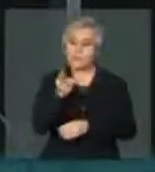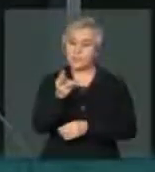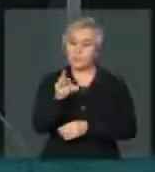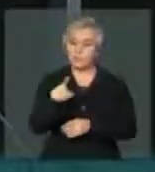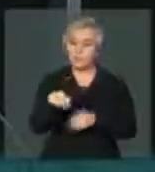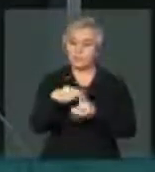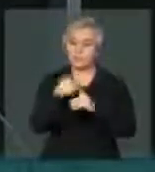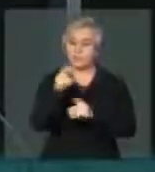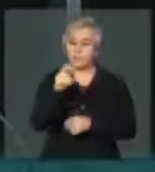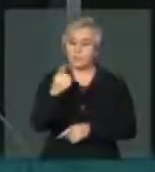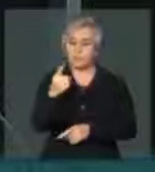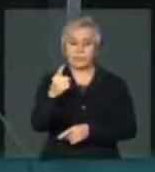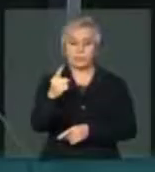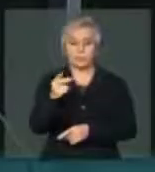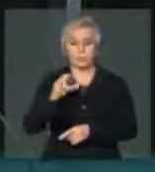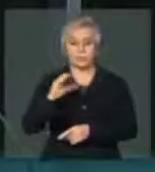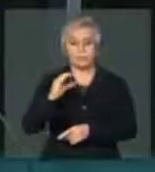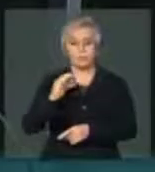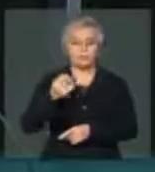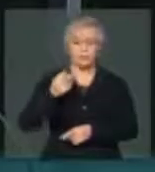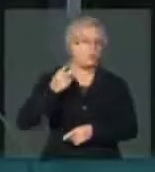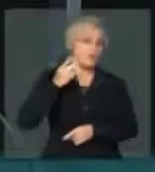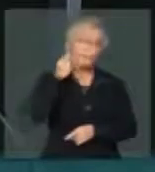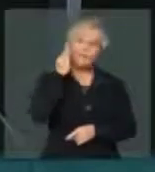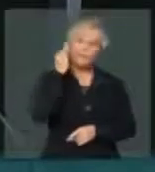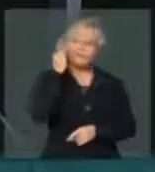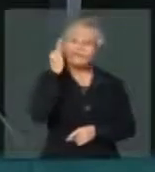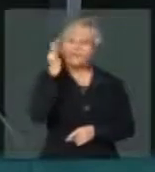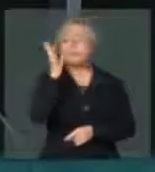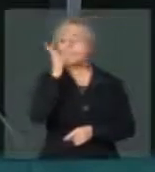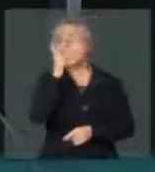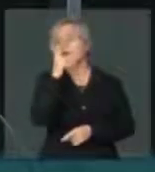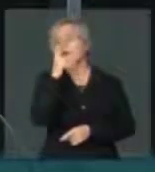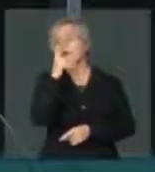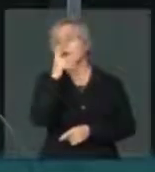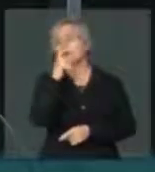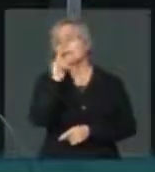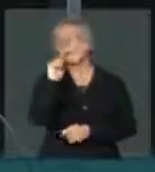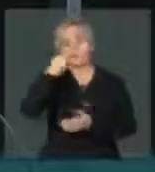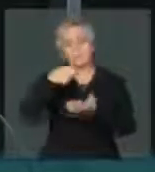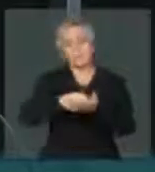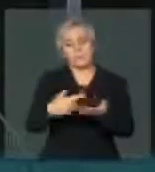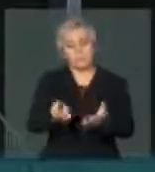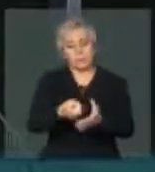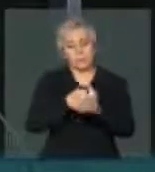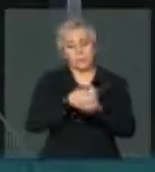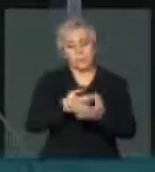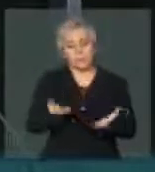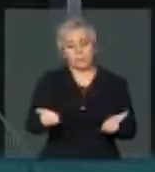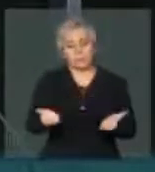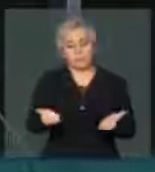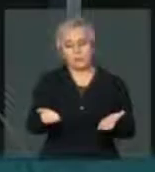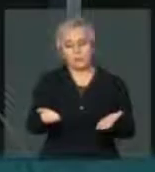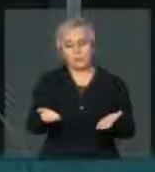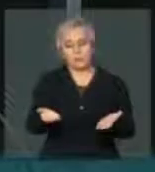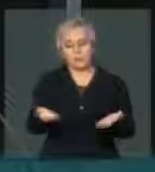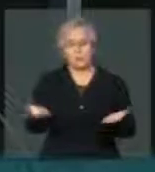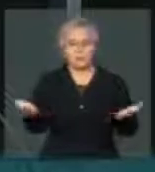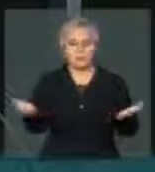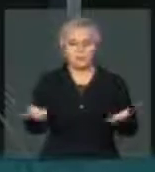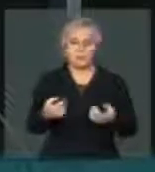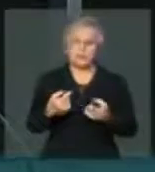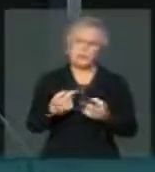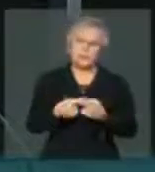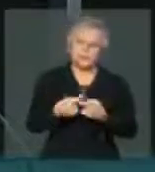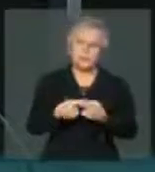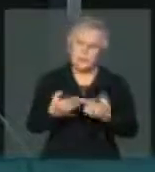3,51 a perder de vista, em tempo largo. E por fim, por que nós, num debate que